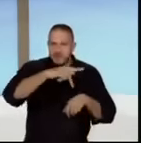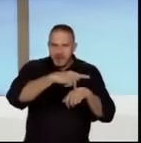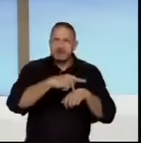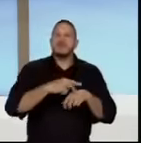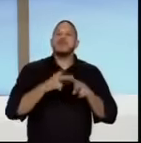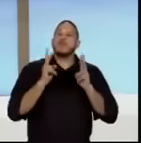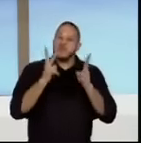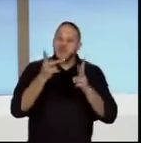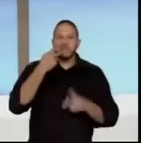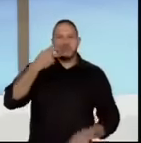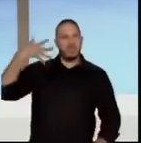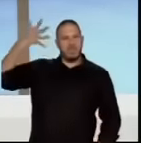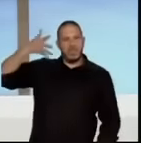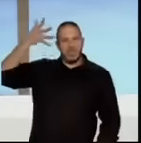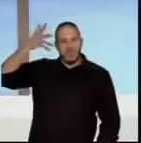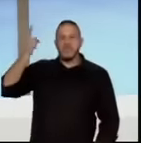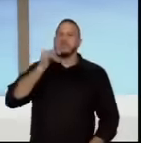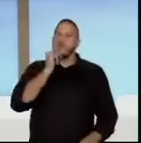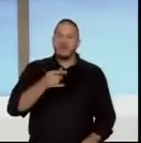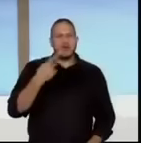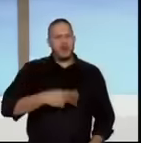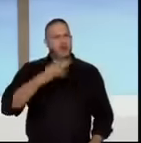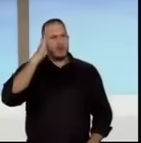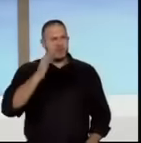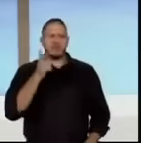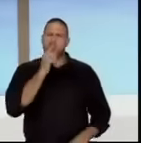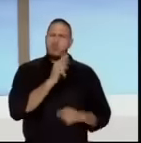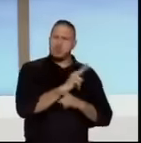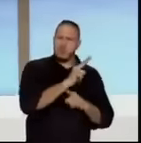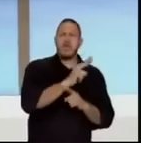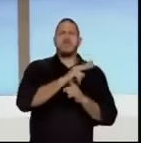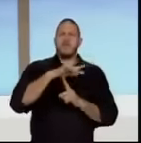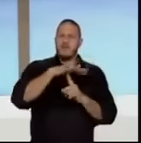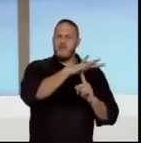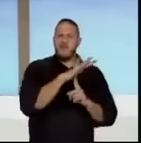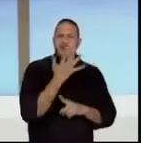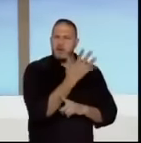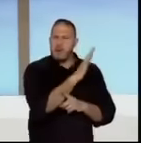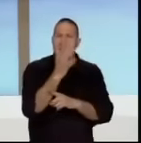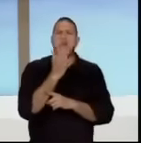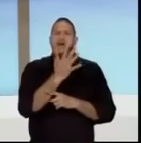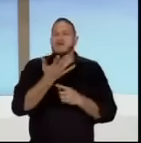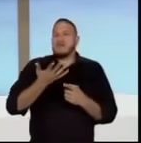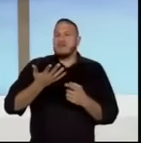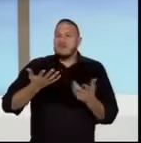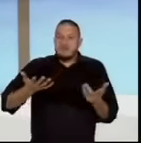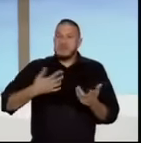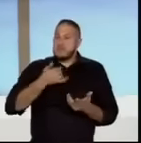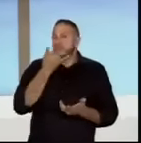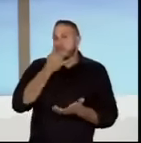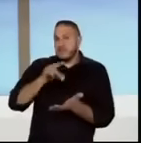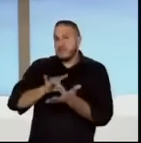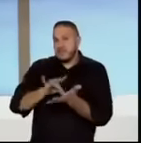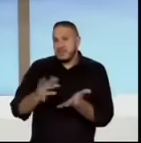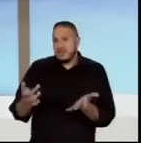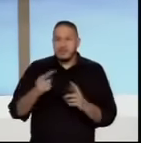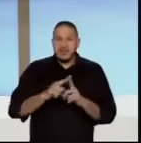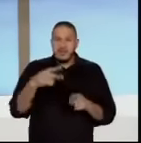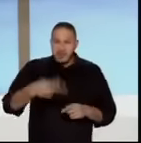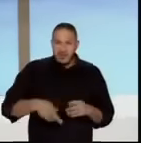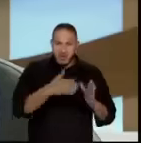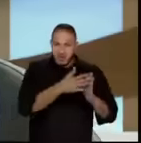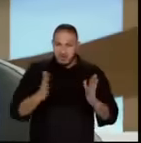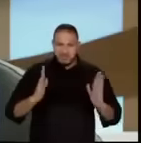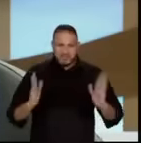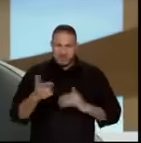mesmo discurso do governo anterior, falando que o Brasil conserva a floresta e por isso precisa receber por isso. É verdade, mas esse governo não